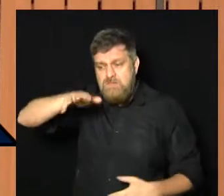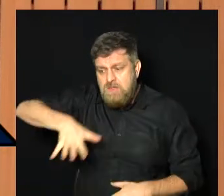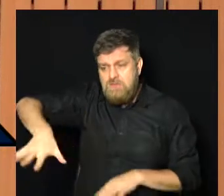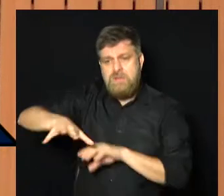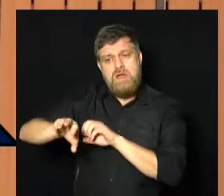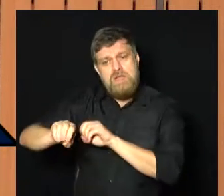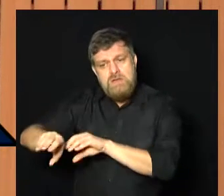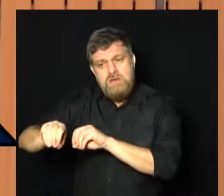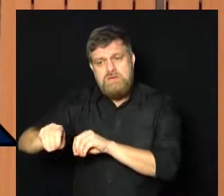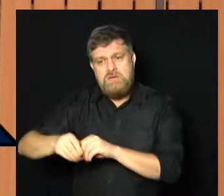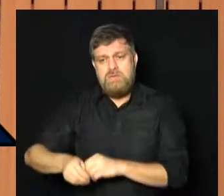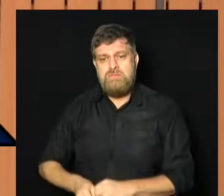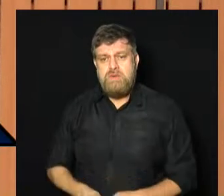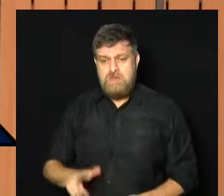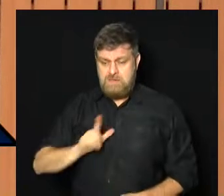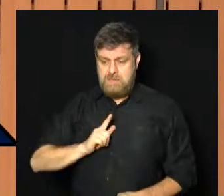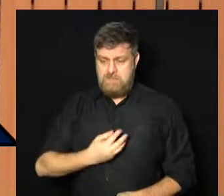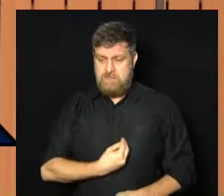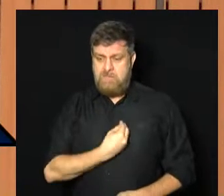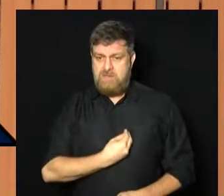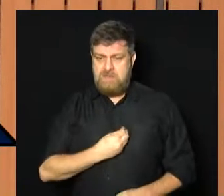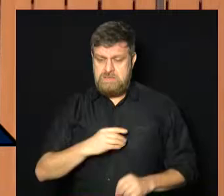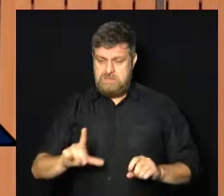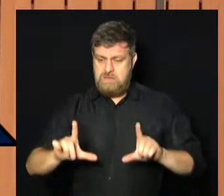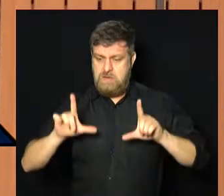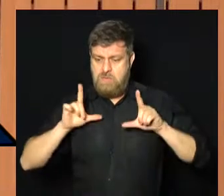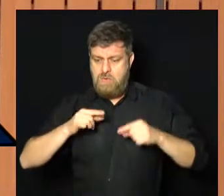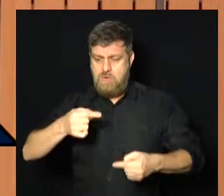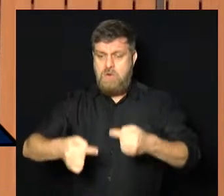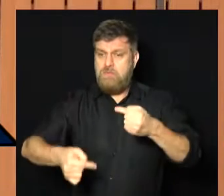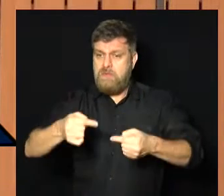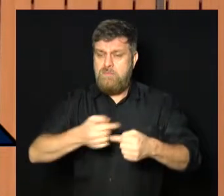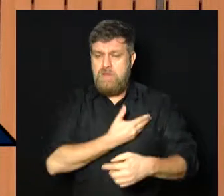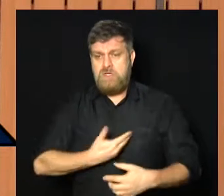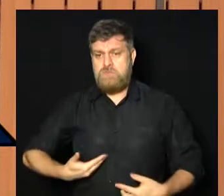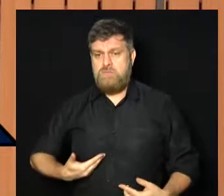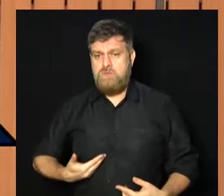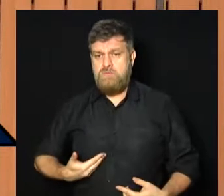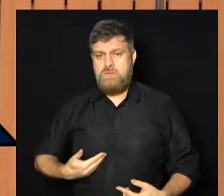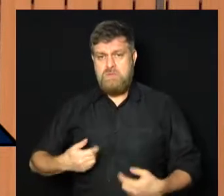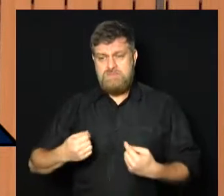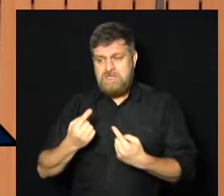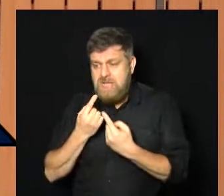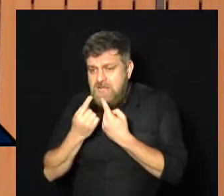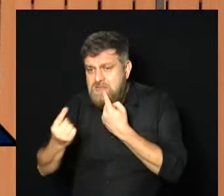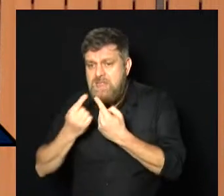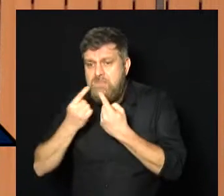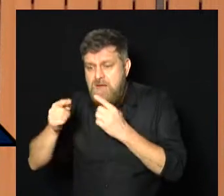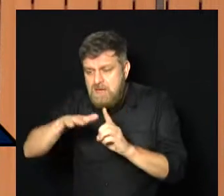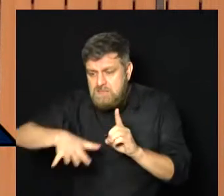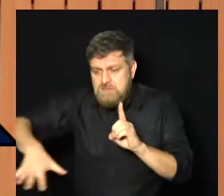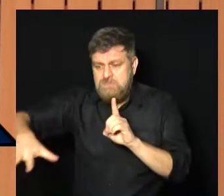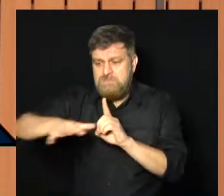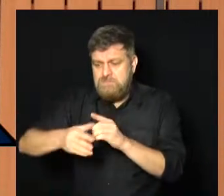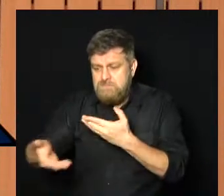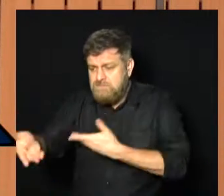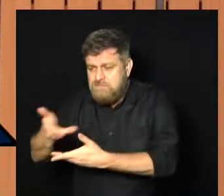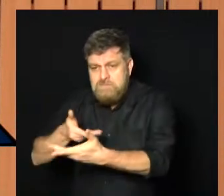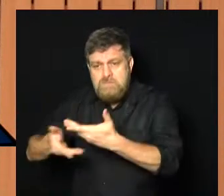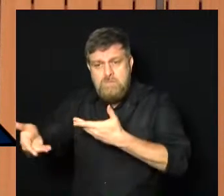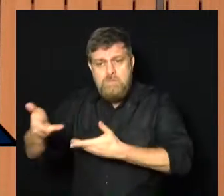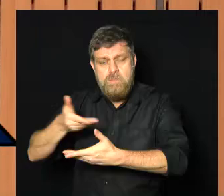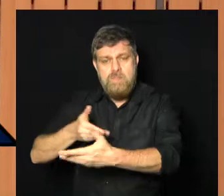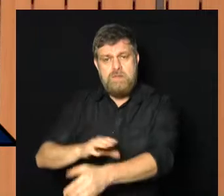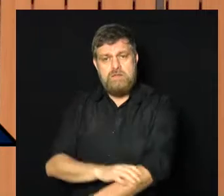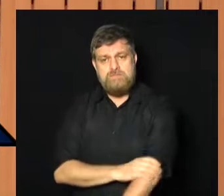o debate público, a necessidade de dialogar com os segmentos, com os setores da cidade